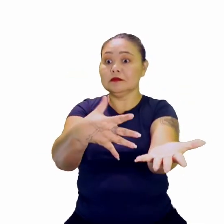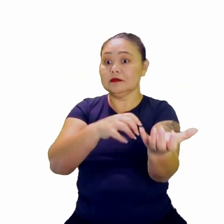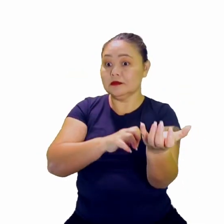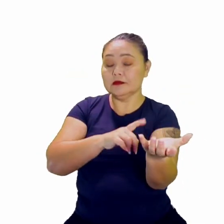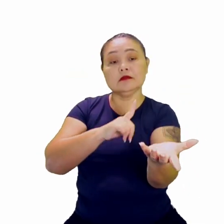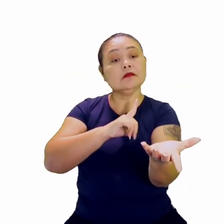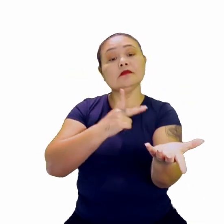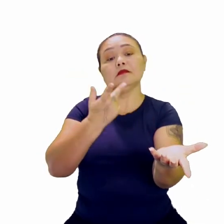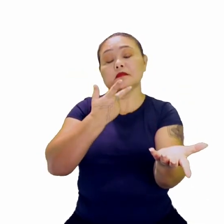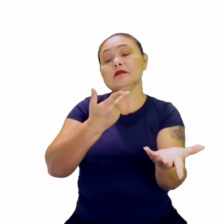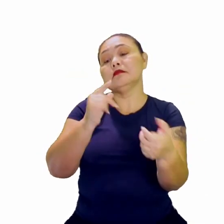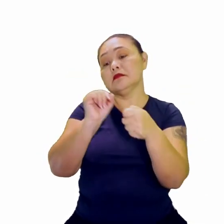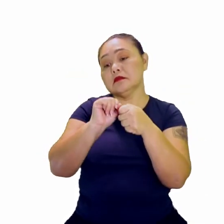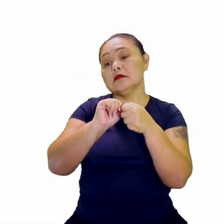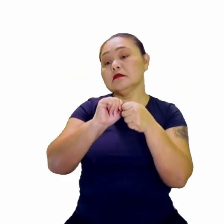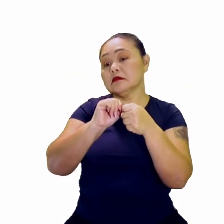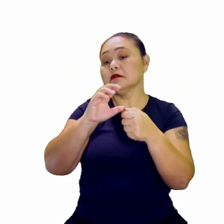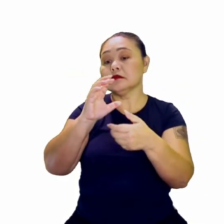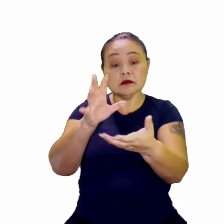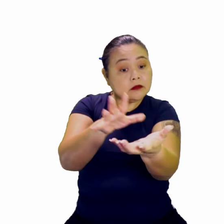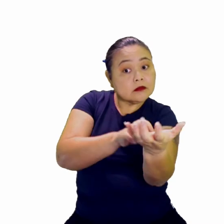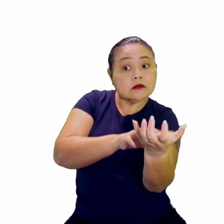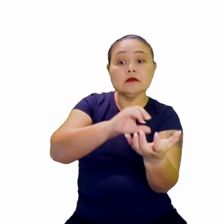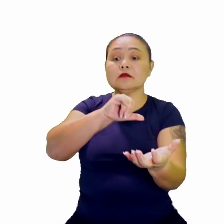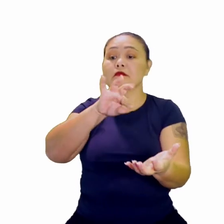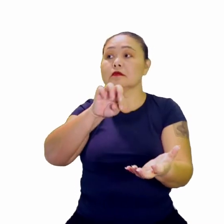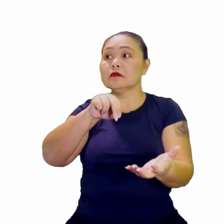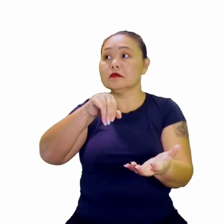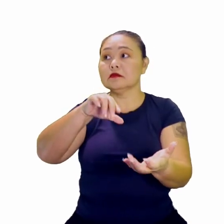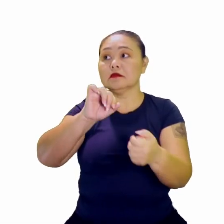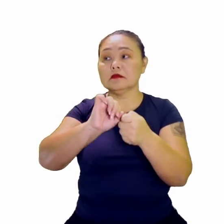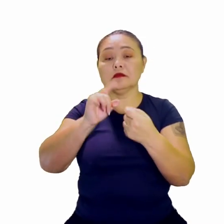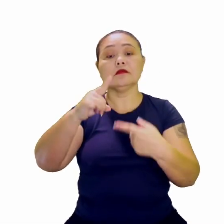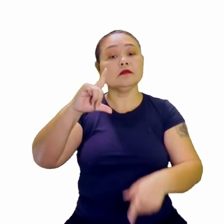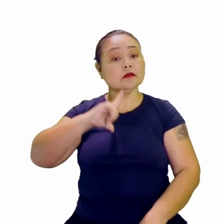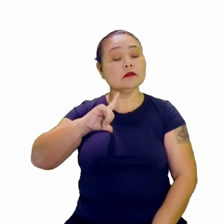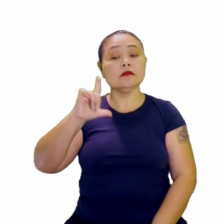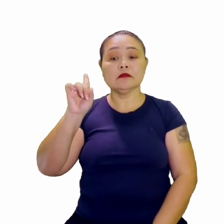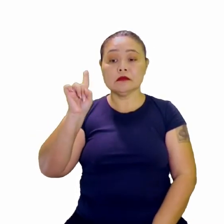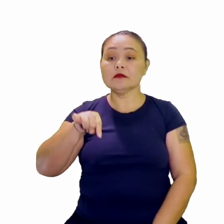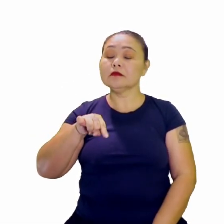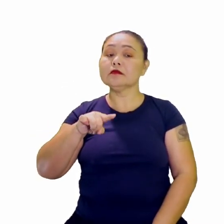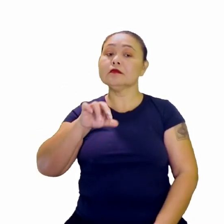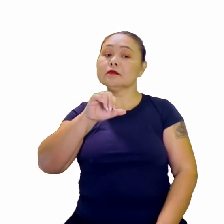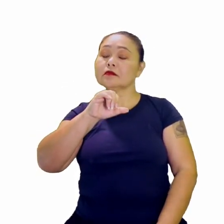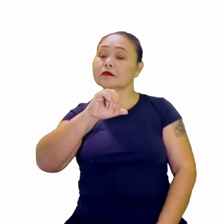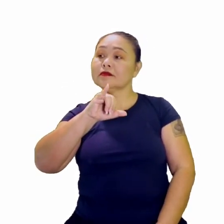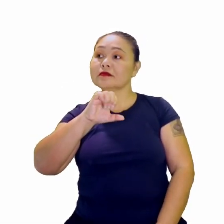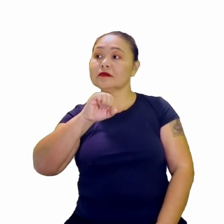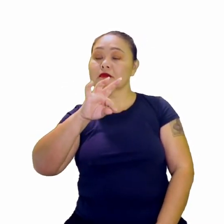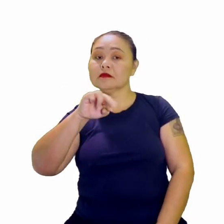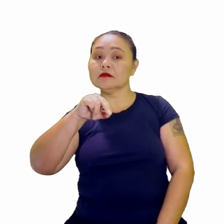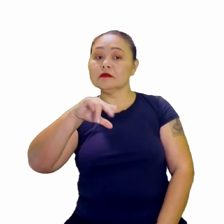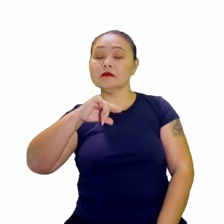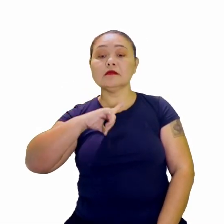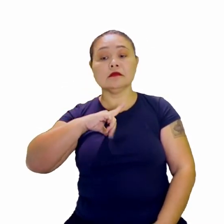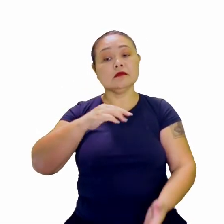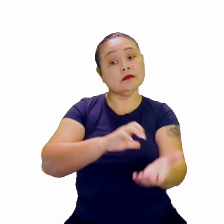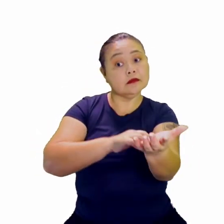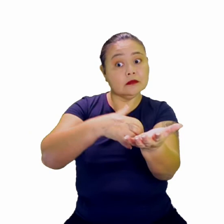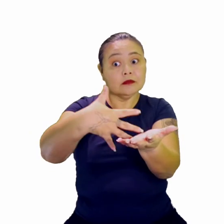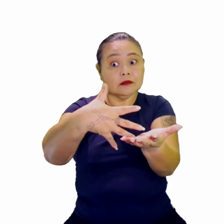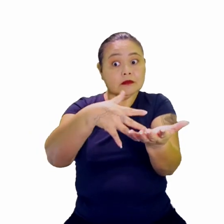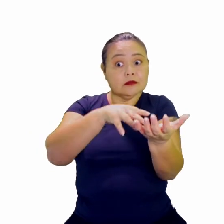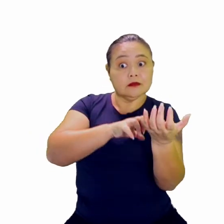posso dizer, olha, eu fiz uma contração isotônica. O meu movimento foi isotônico. Tive contração e